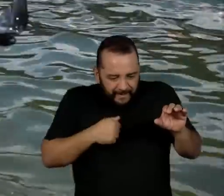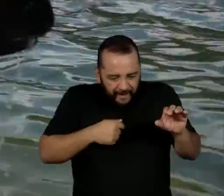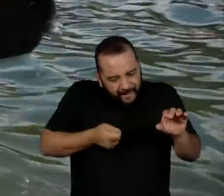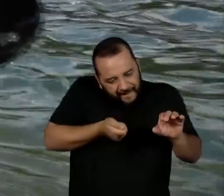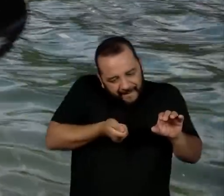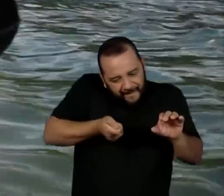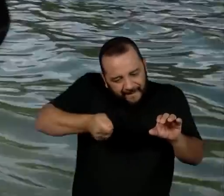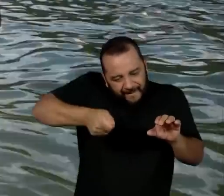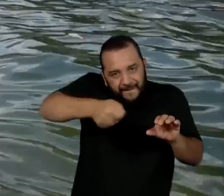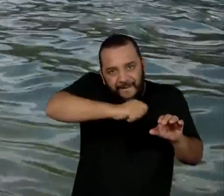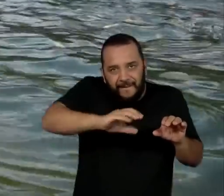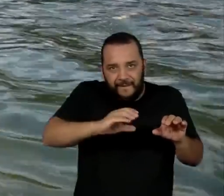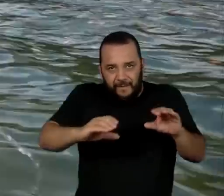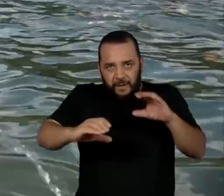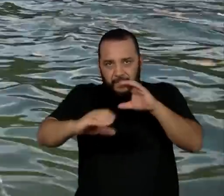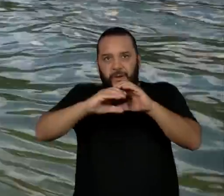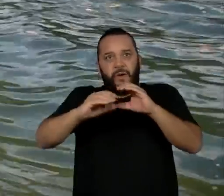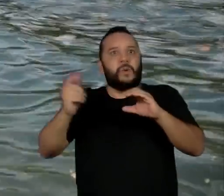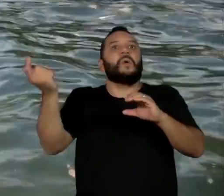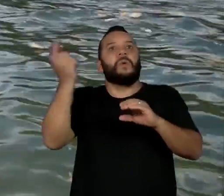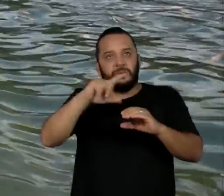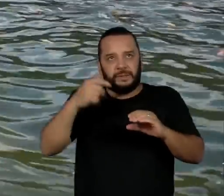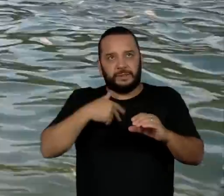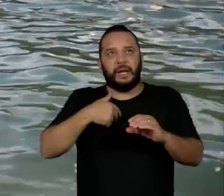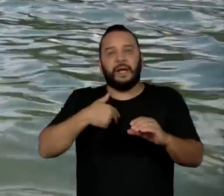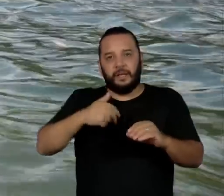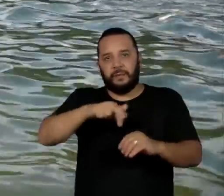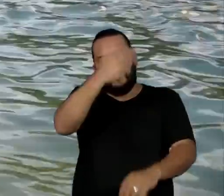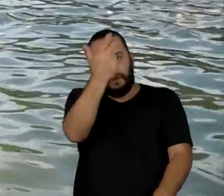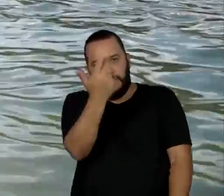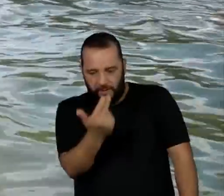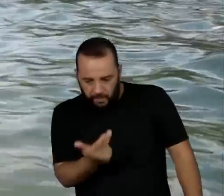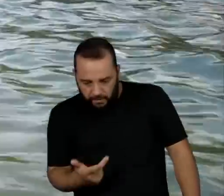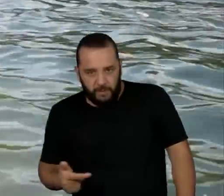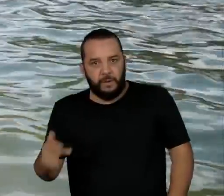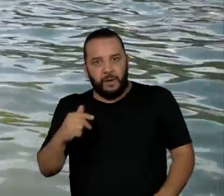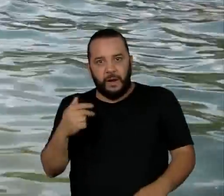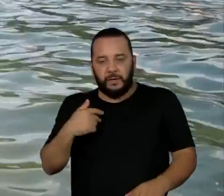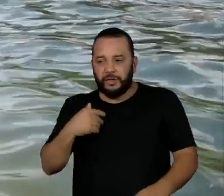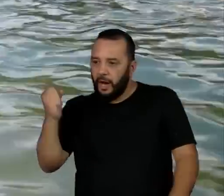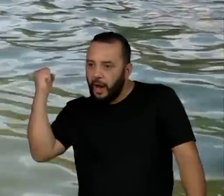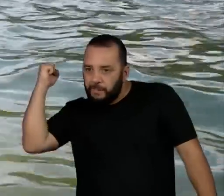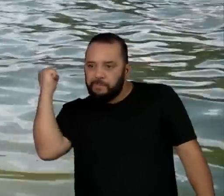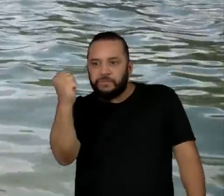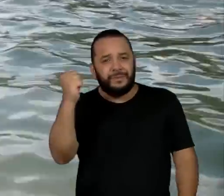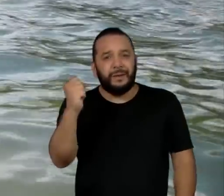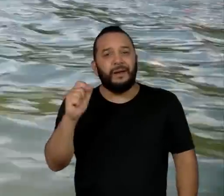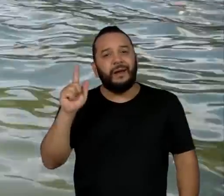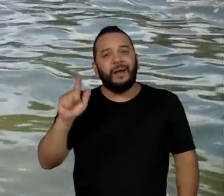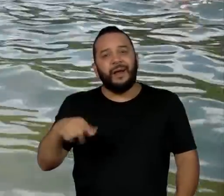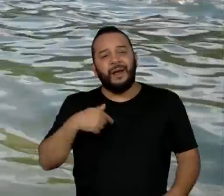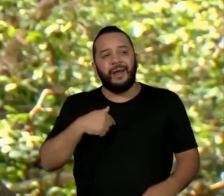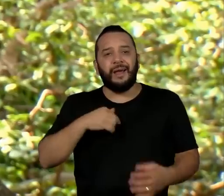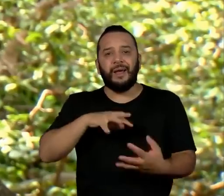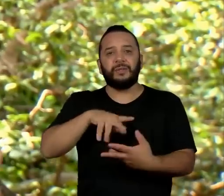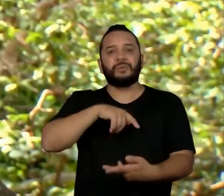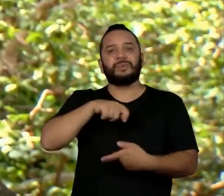para mim, hoje, eu não consigo dissociar o meu trabalho como um fotógrafo de meio ambiente,